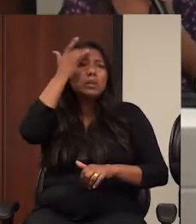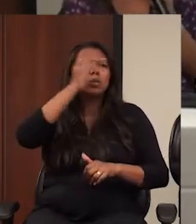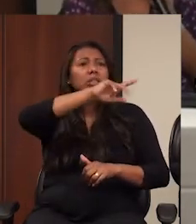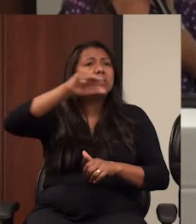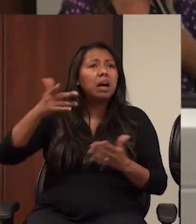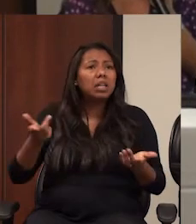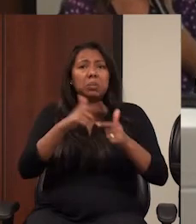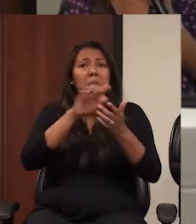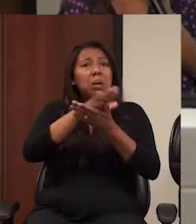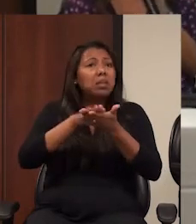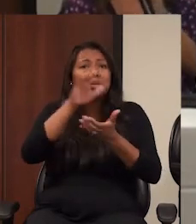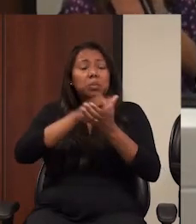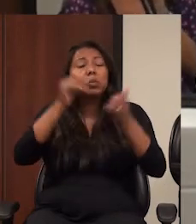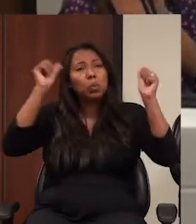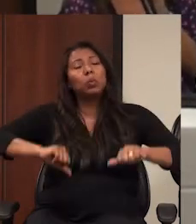péssimo.